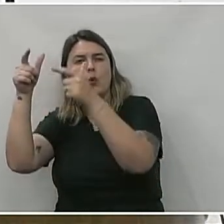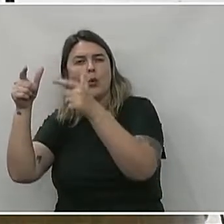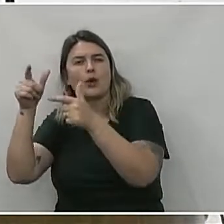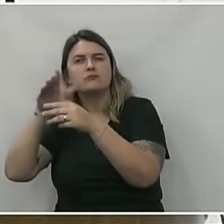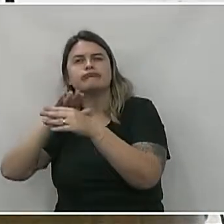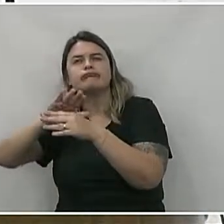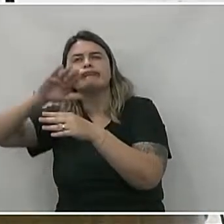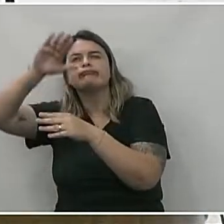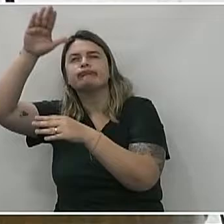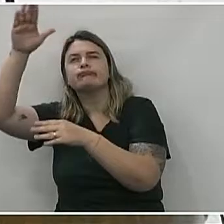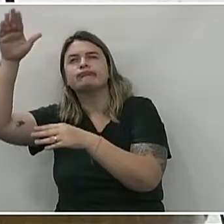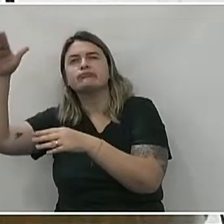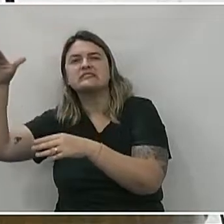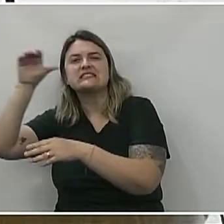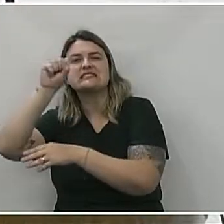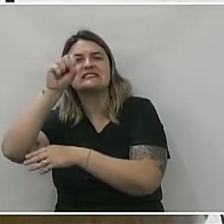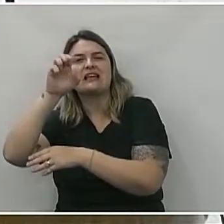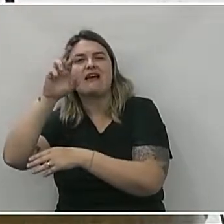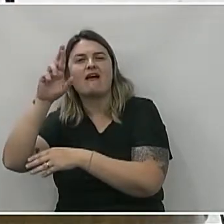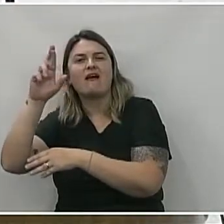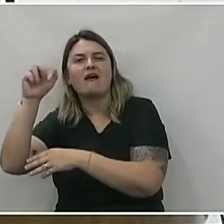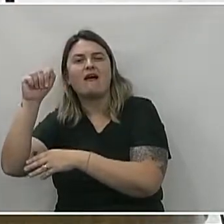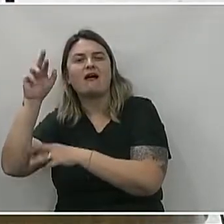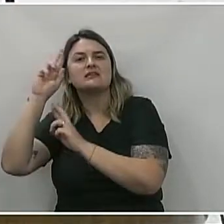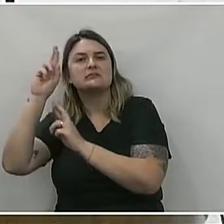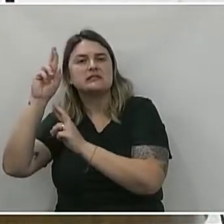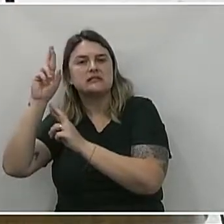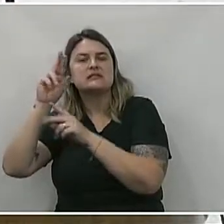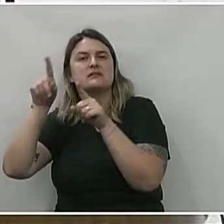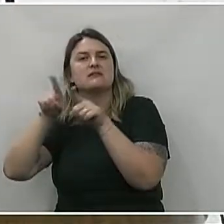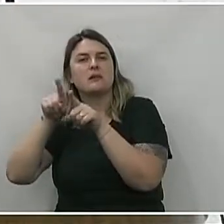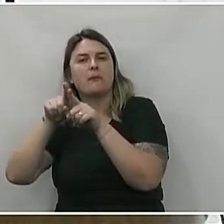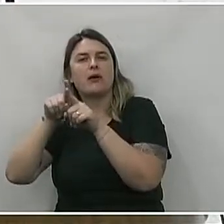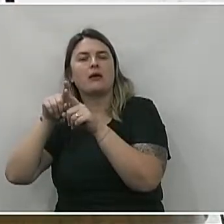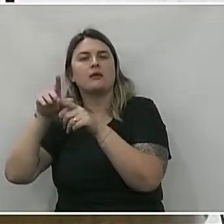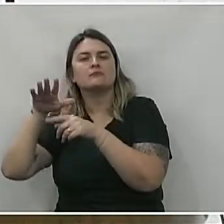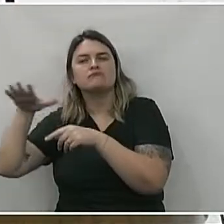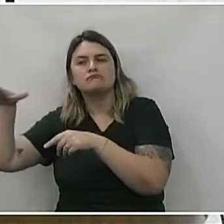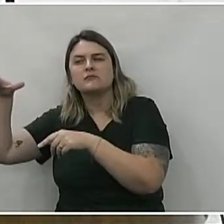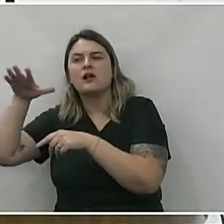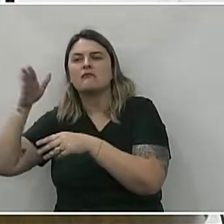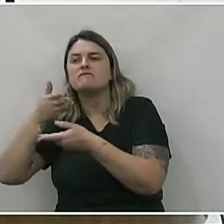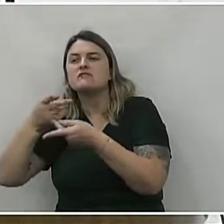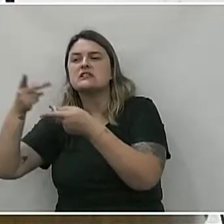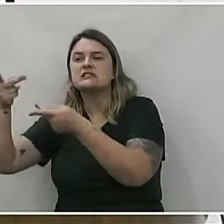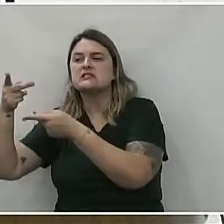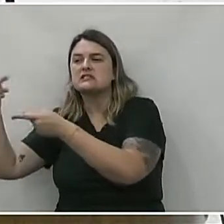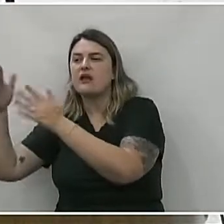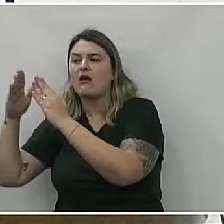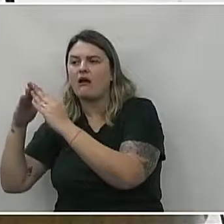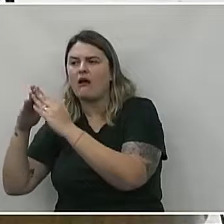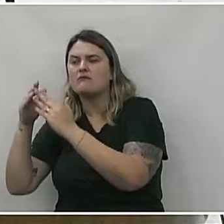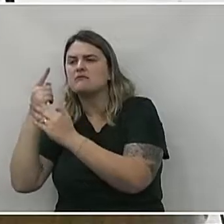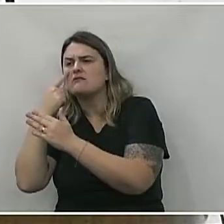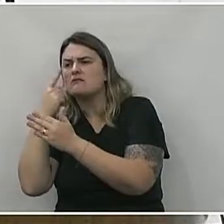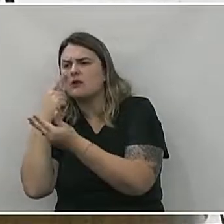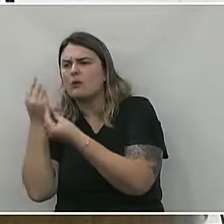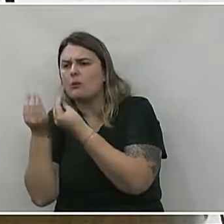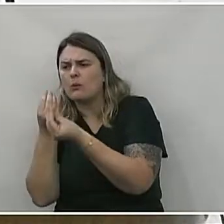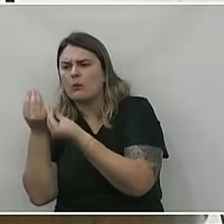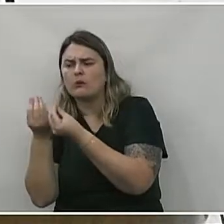Esperança, a comunidade Fortaleza, e a gente visitou algumas casas e também a gente viu a